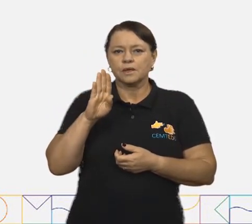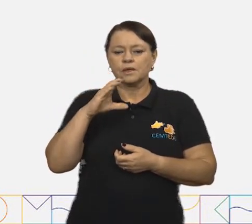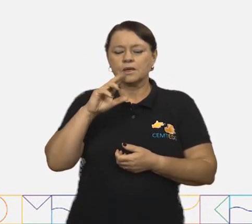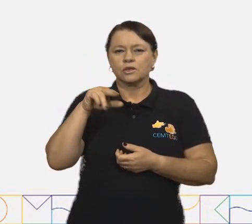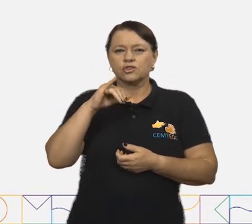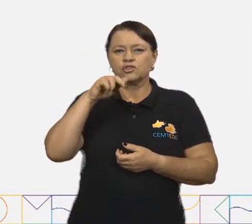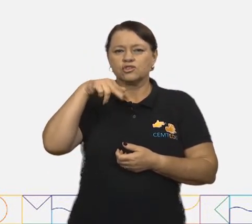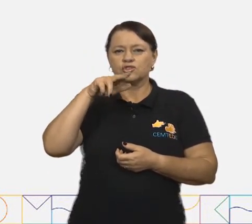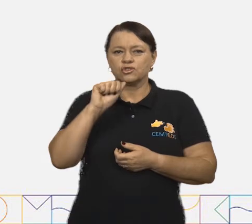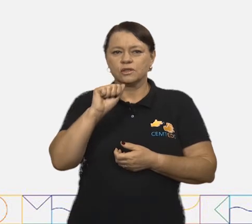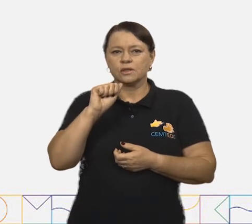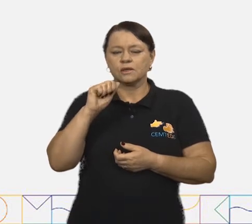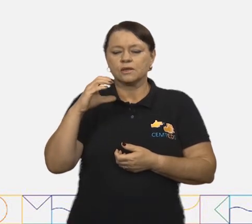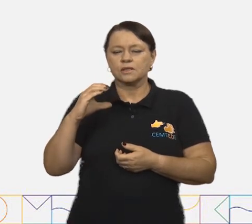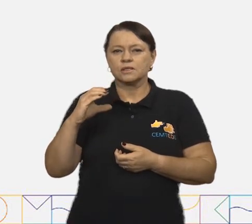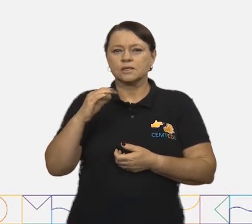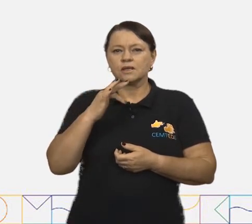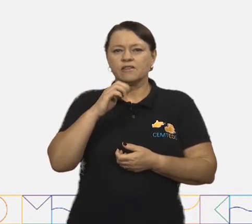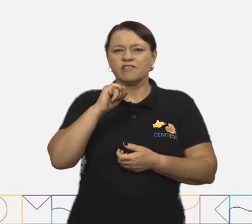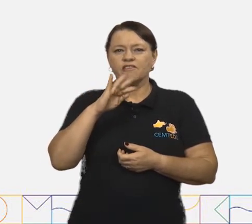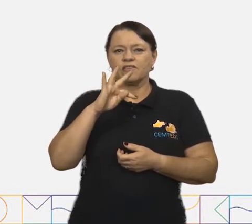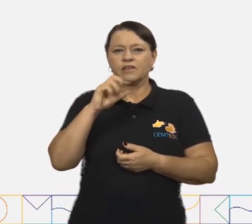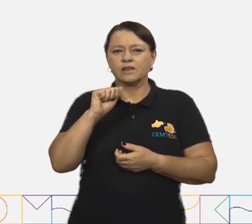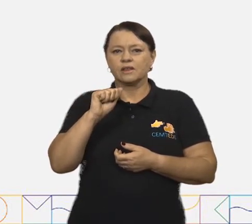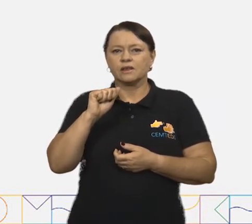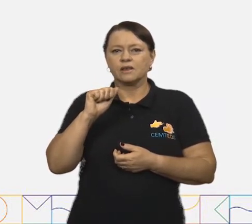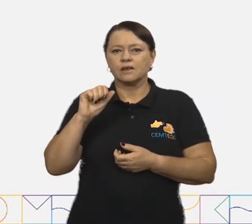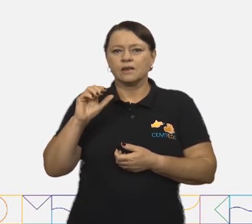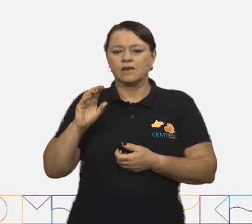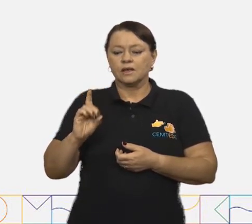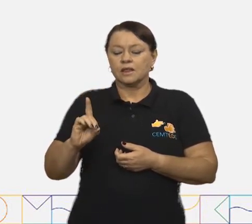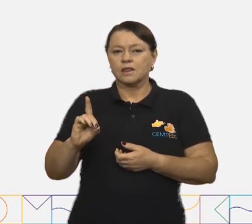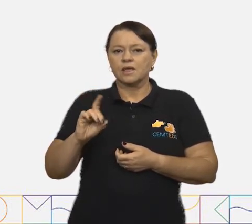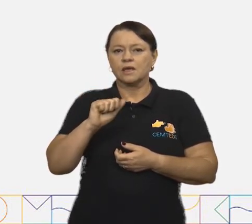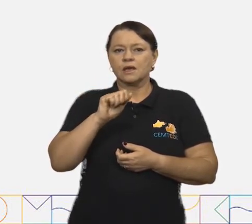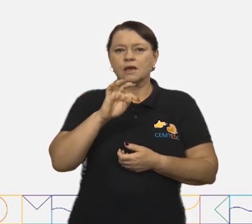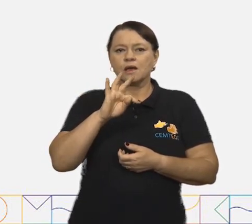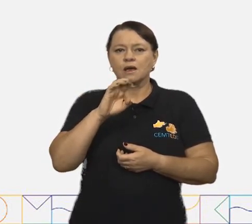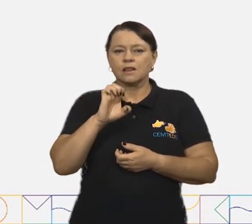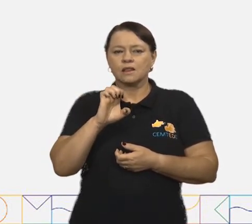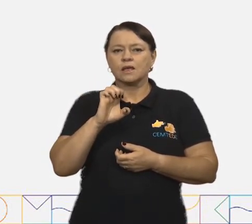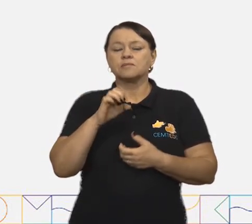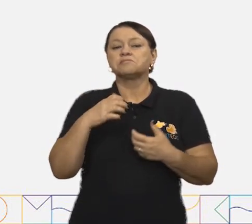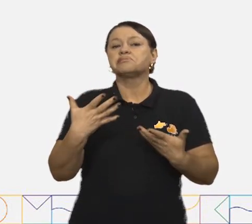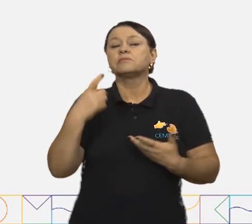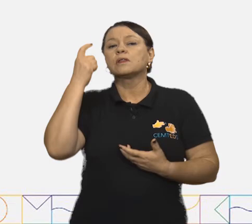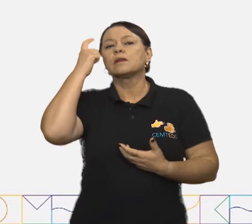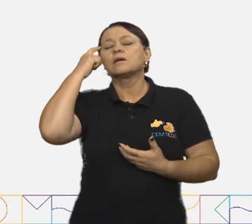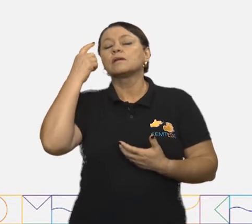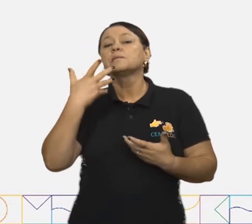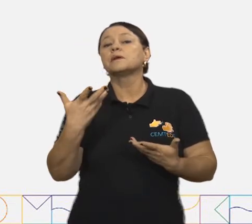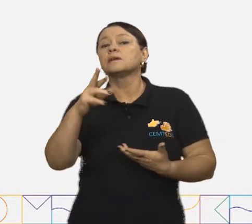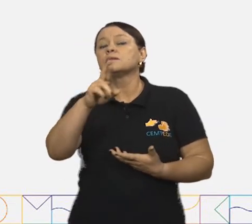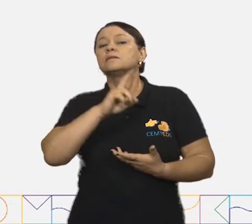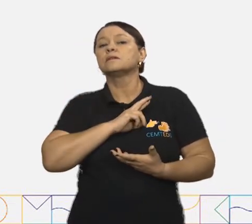proparoxítonas. E aí, aluno, o que você acha? Nós temos 3 palavras para serem analisadas